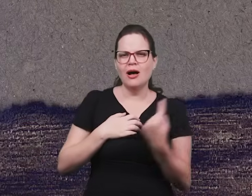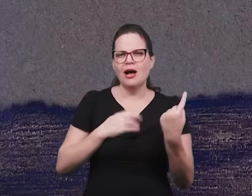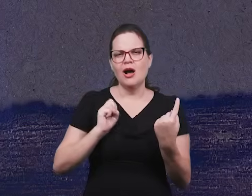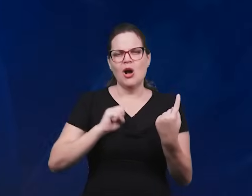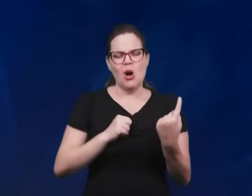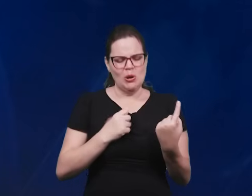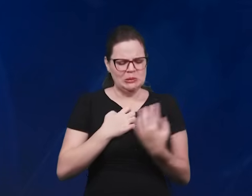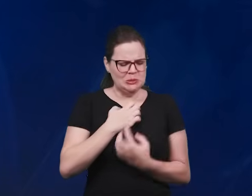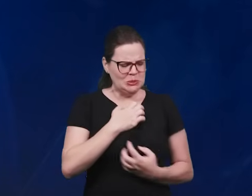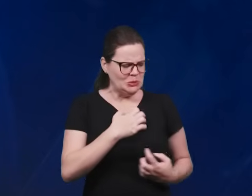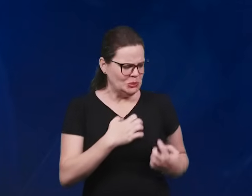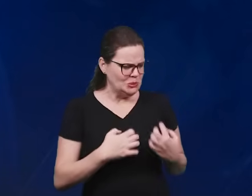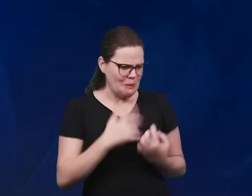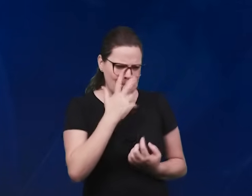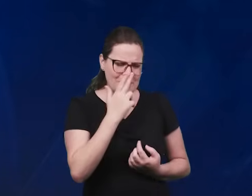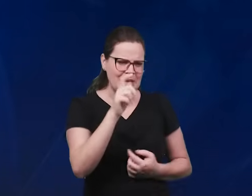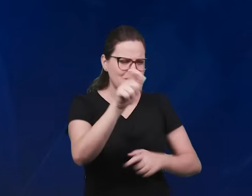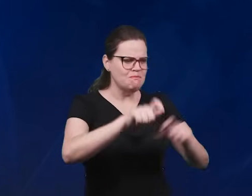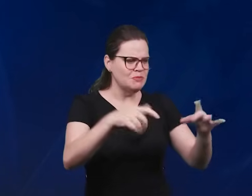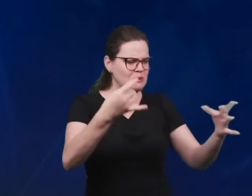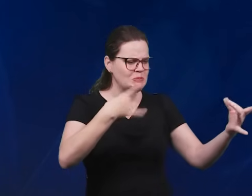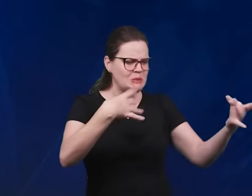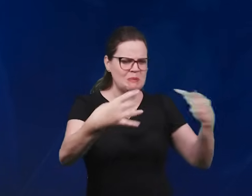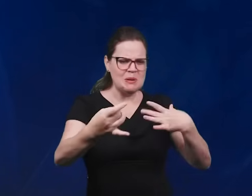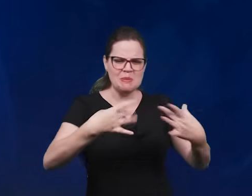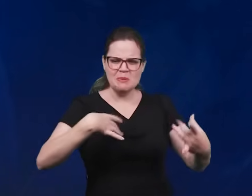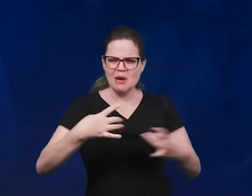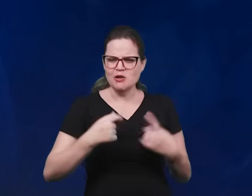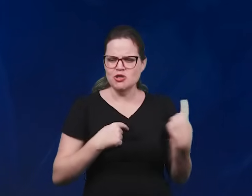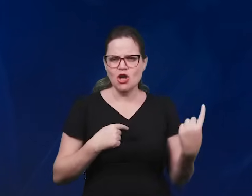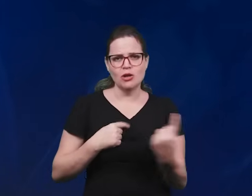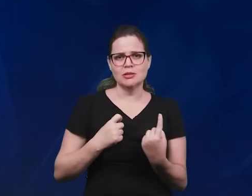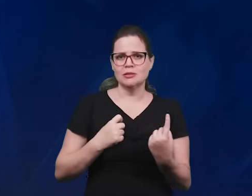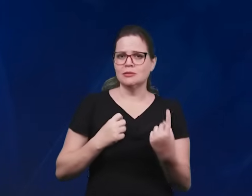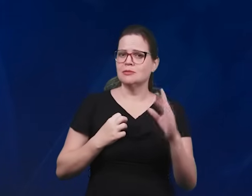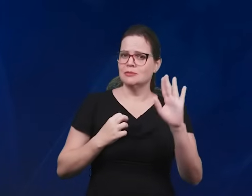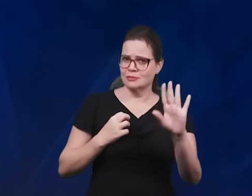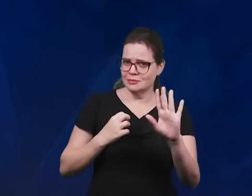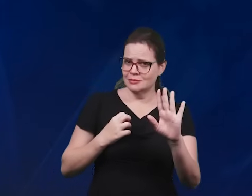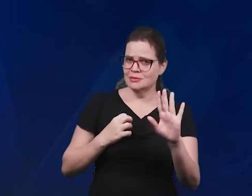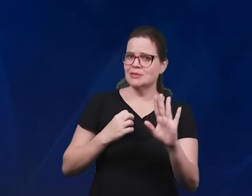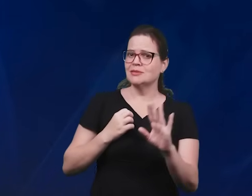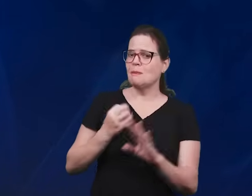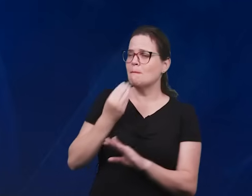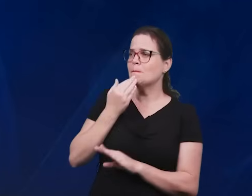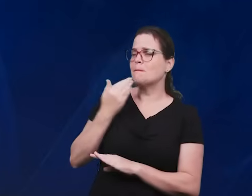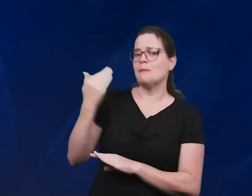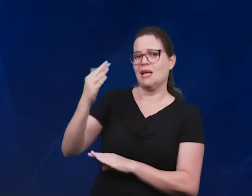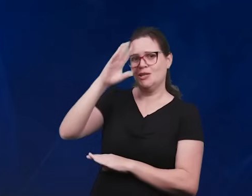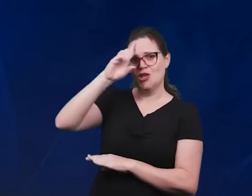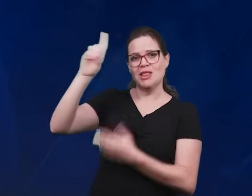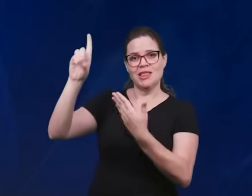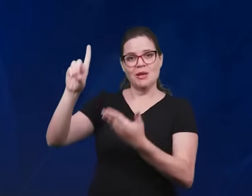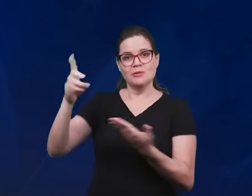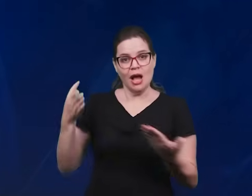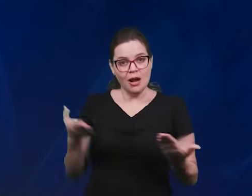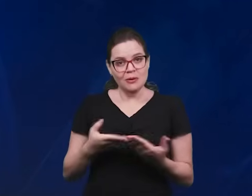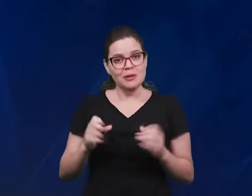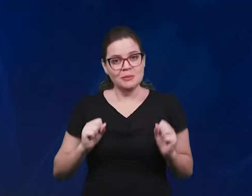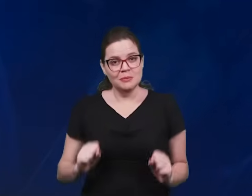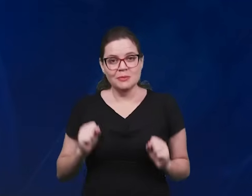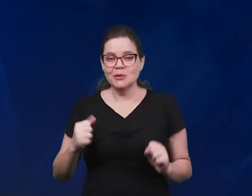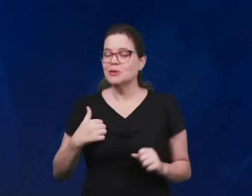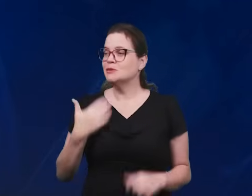o sentimento de estar sendo rejeitado, sozinho, experimente pedir isso a Deus agora. Você